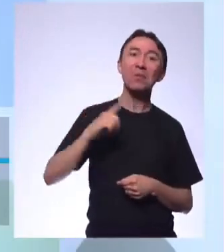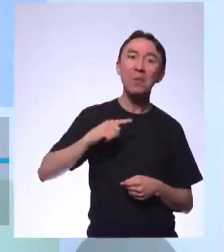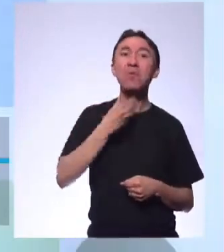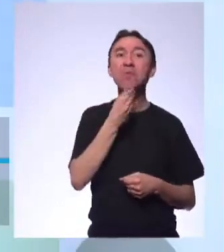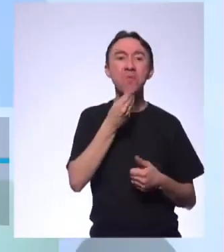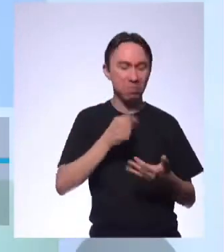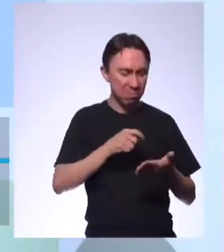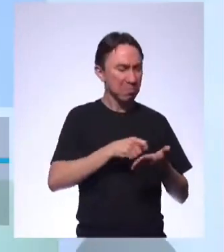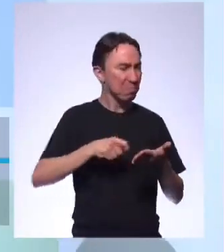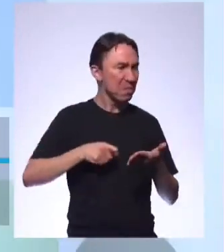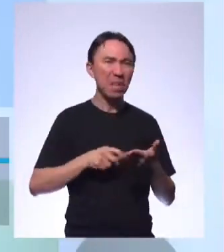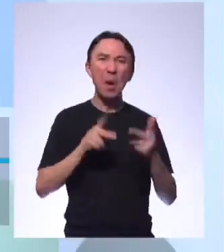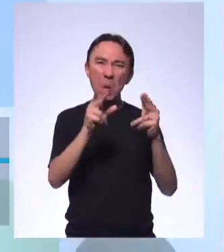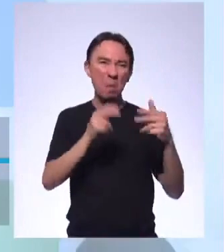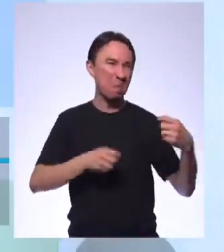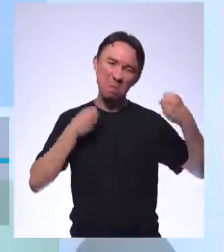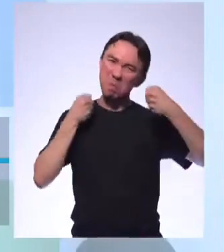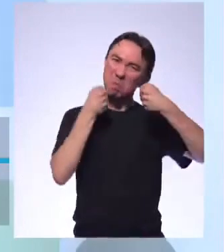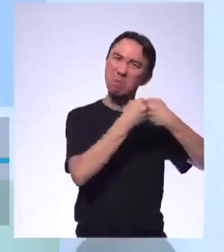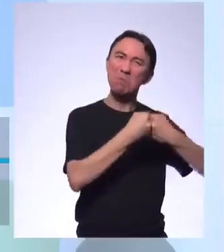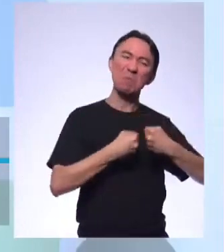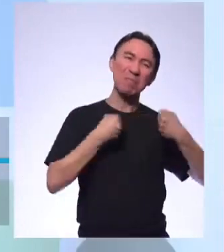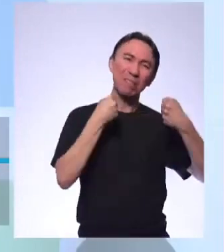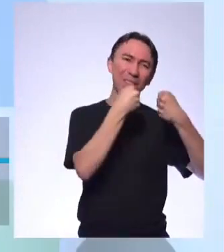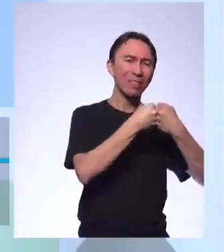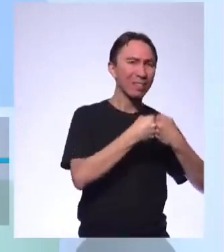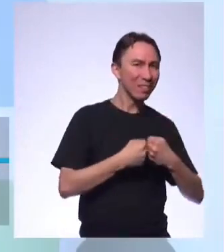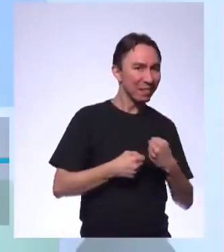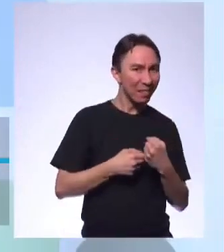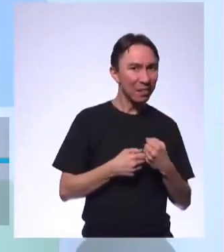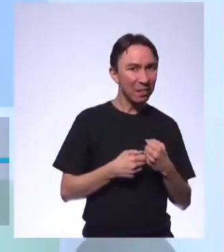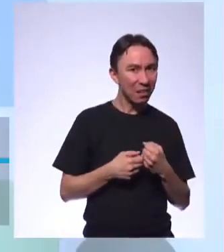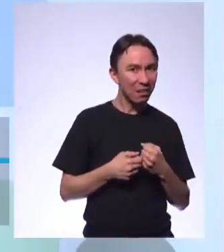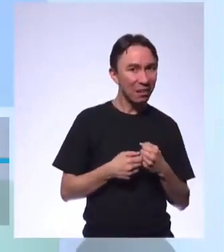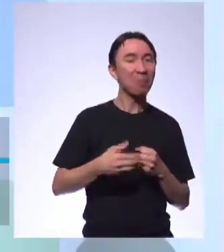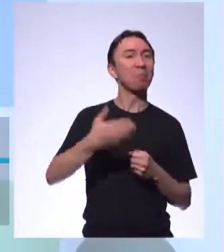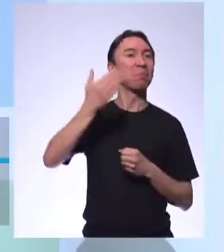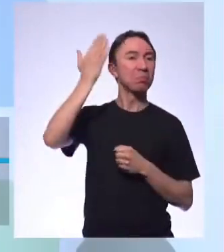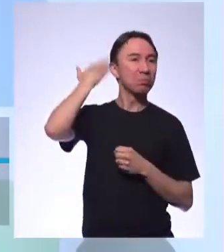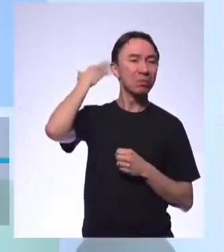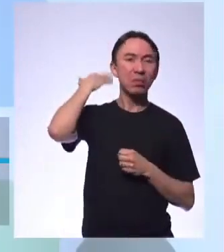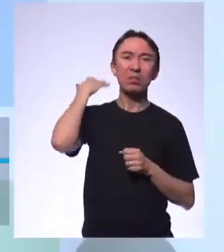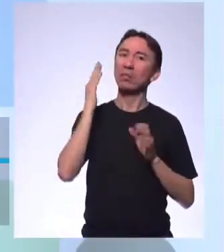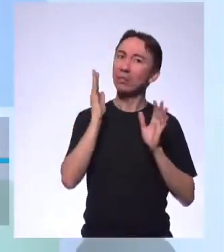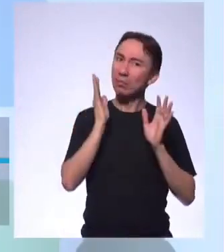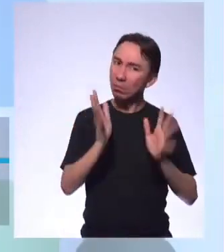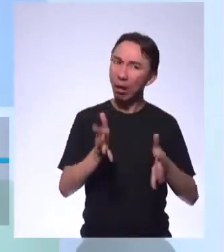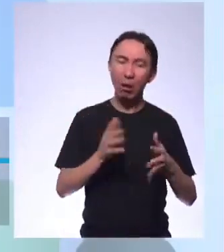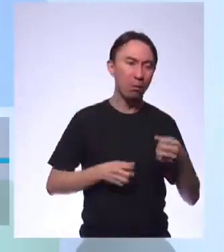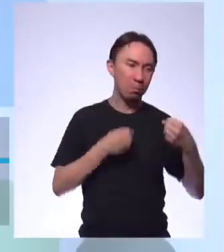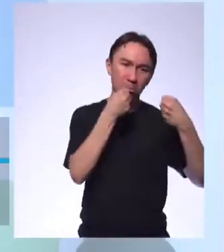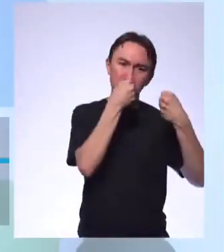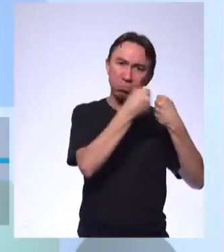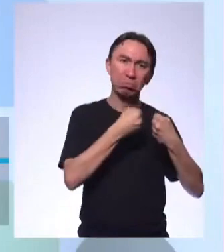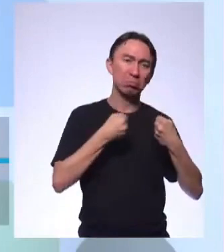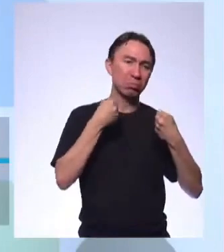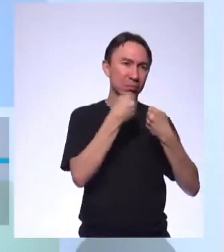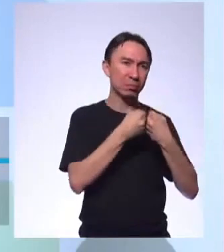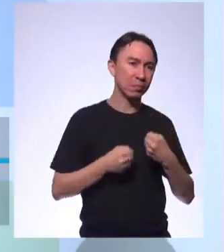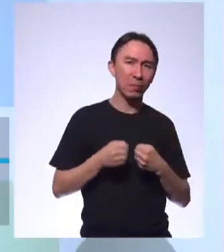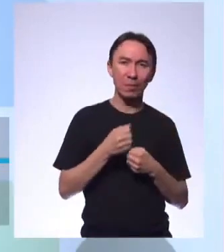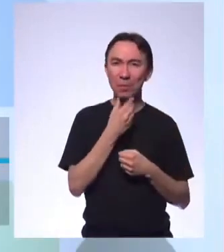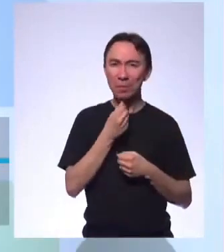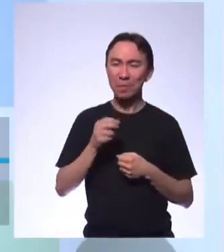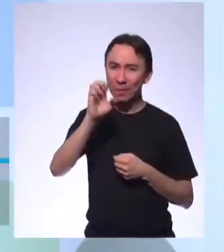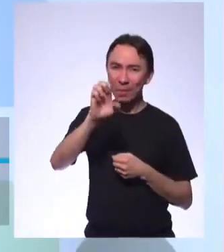que não, agora, né? Parece que, não, vai comparar. Naquela época, ele já estava batendo de frente com o sistema. Eugênio Tavares, já estou